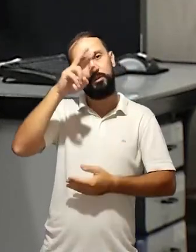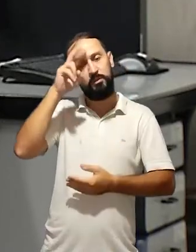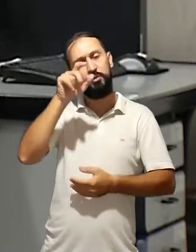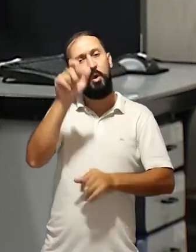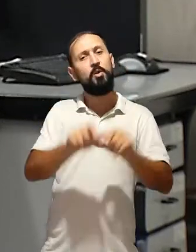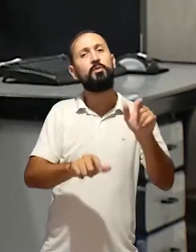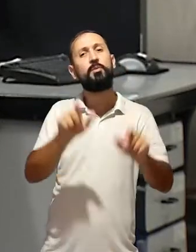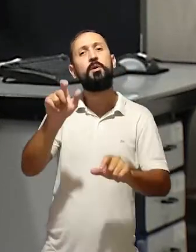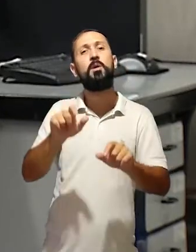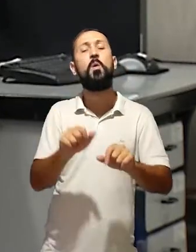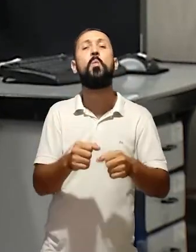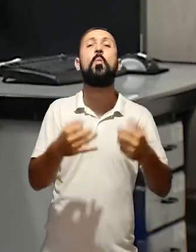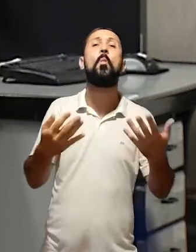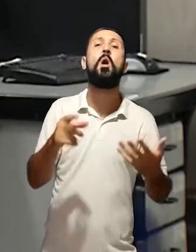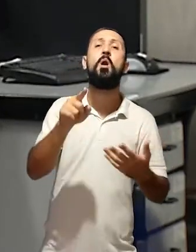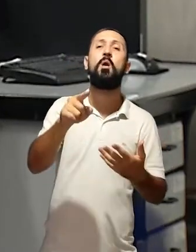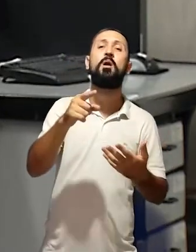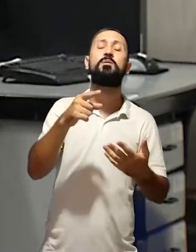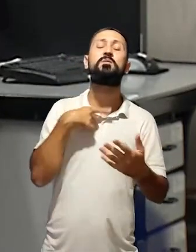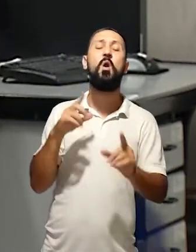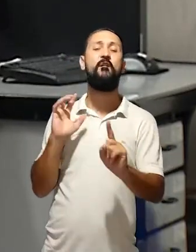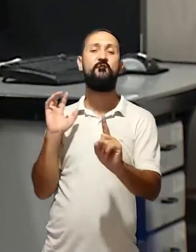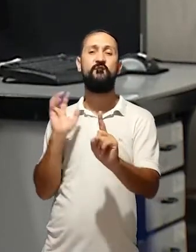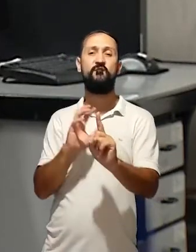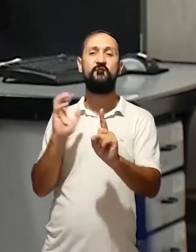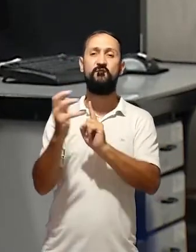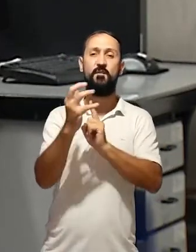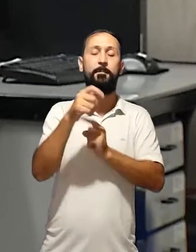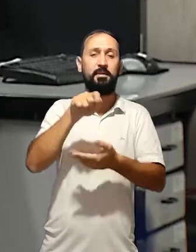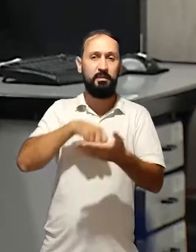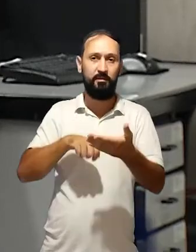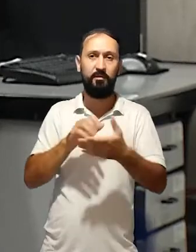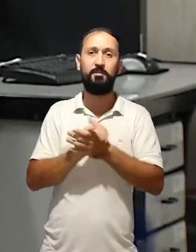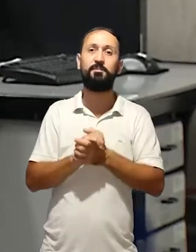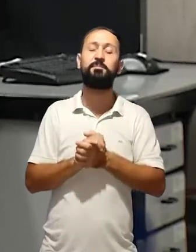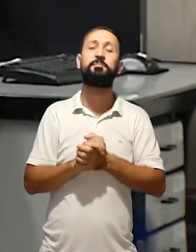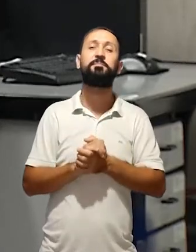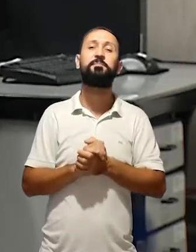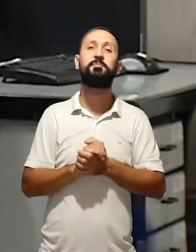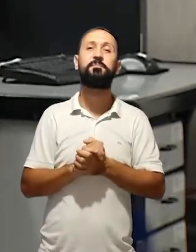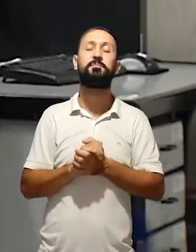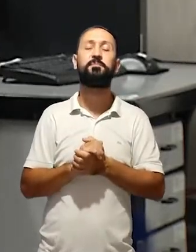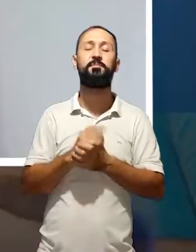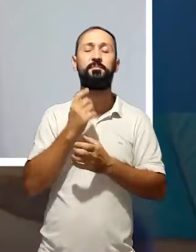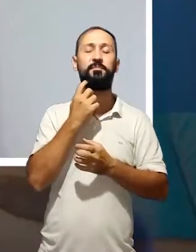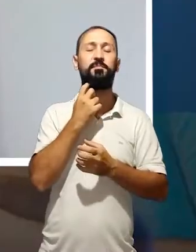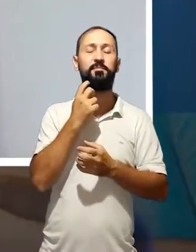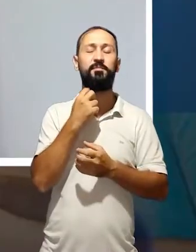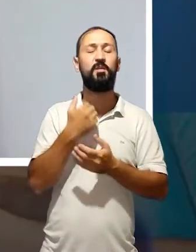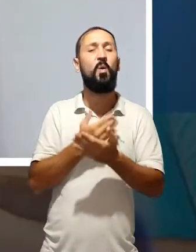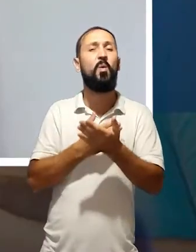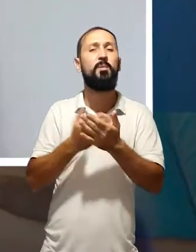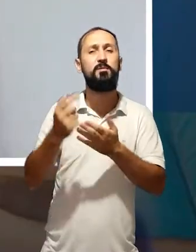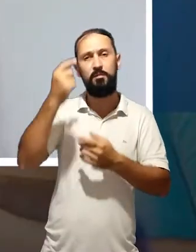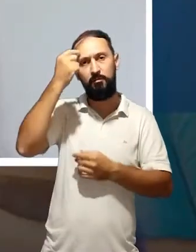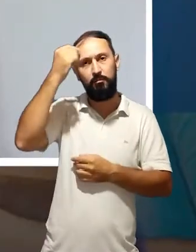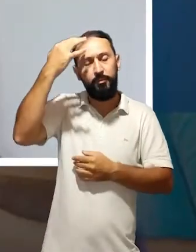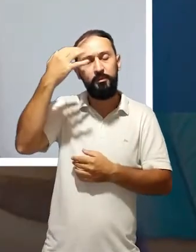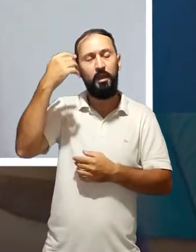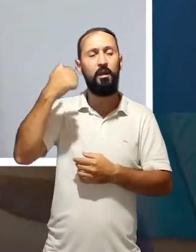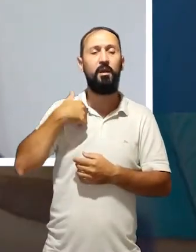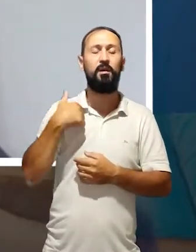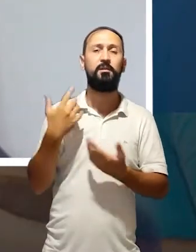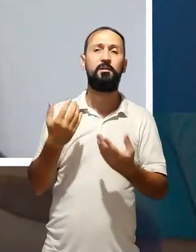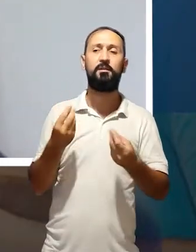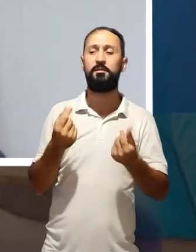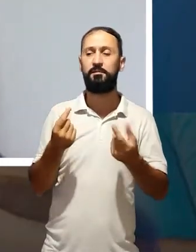das histórias e personagens e quais que são as suas fontes de inspiração, Everton? A fonte de inspiração são ideias